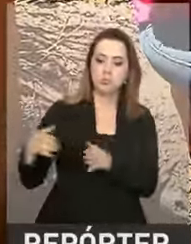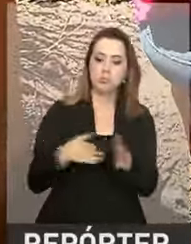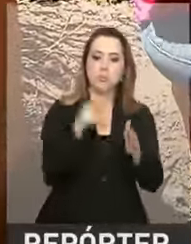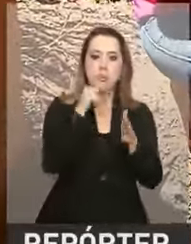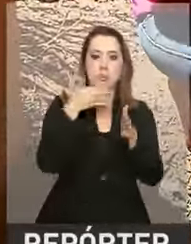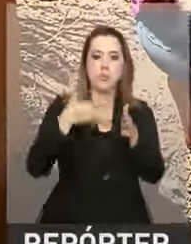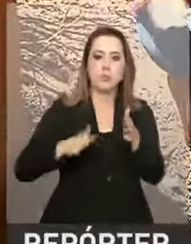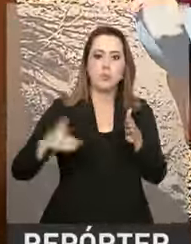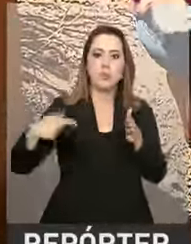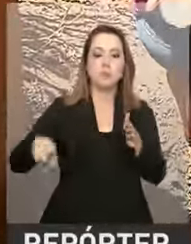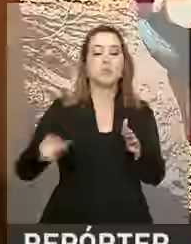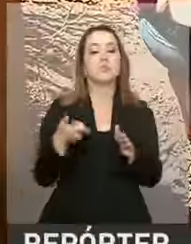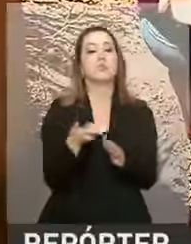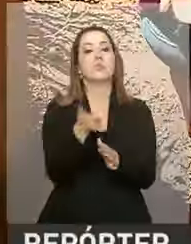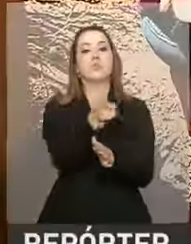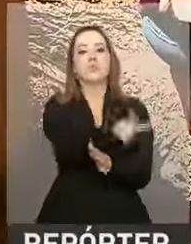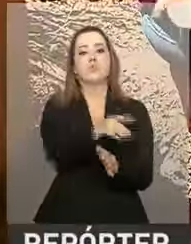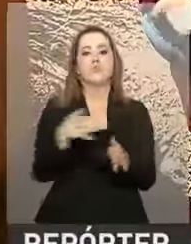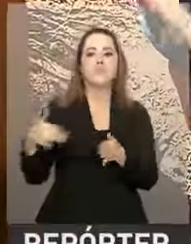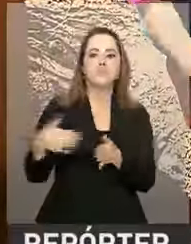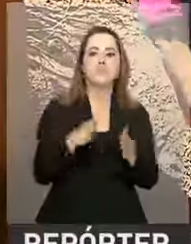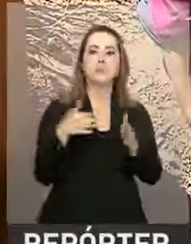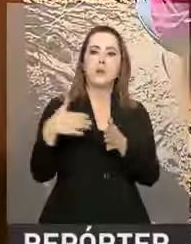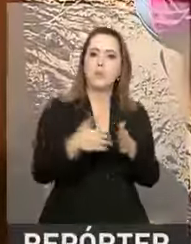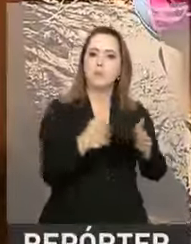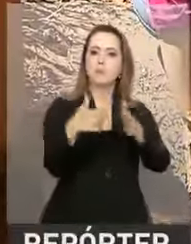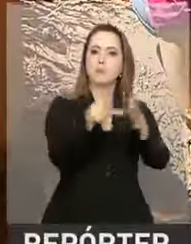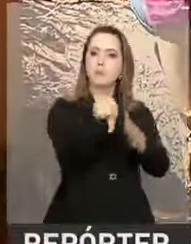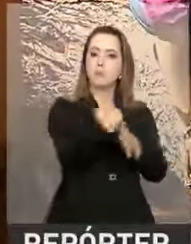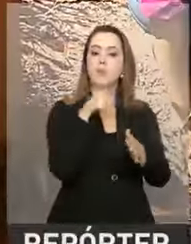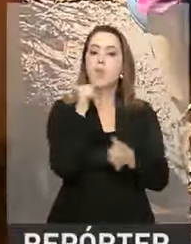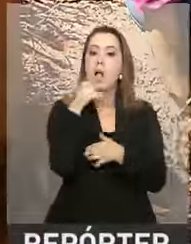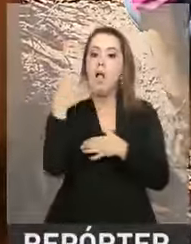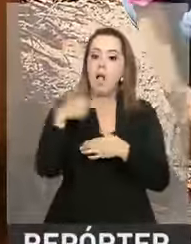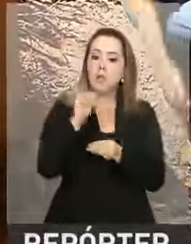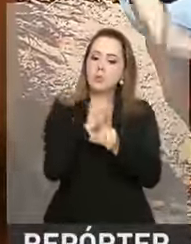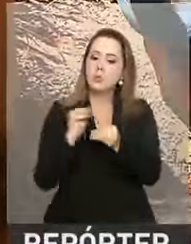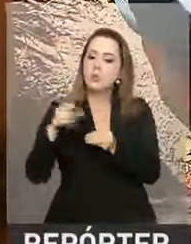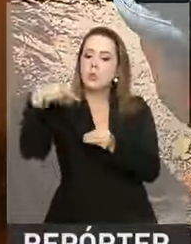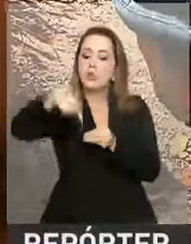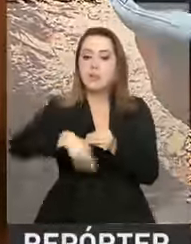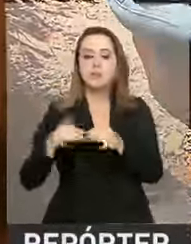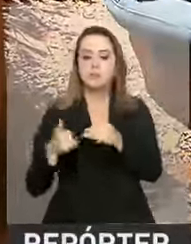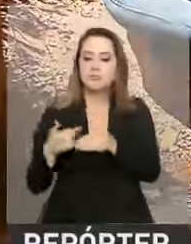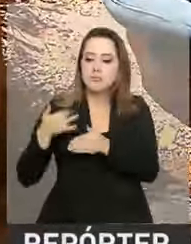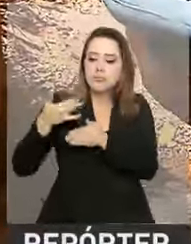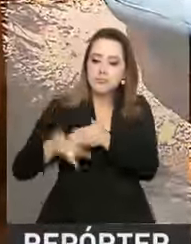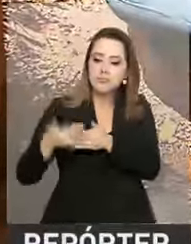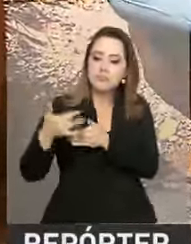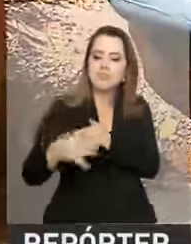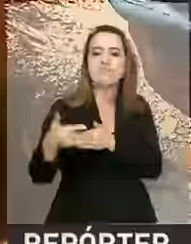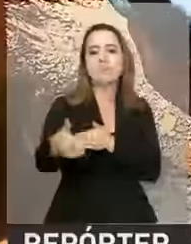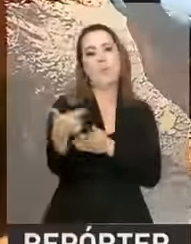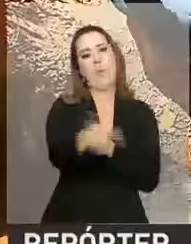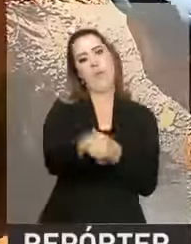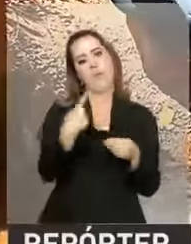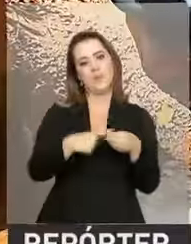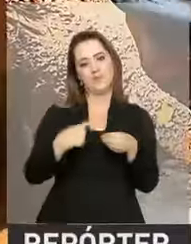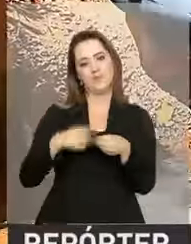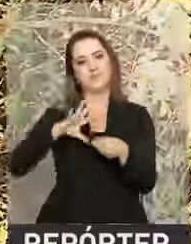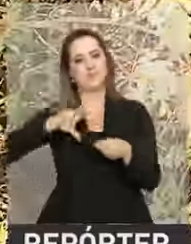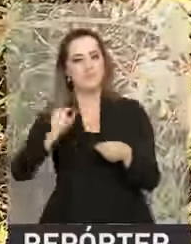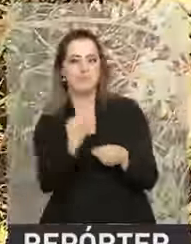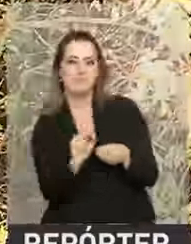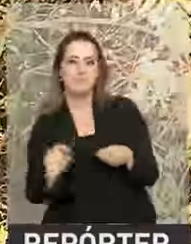vez, deságua na bacia São Bartolomeu. A água que é preservada aqui abastece várias cidades em todo o